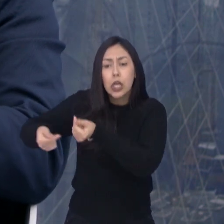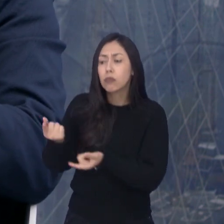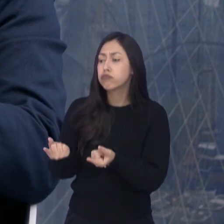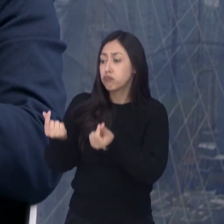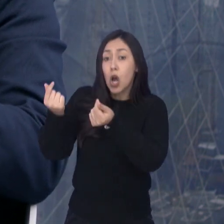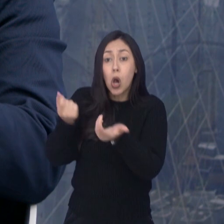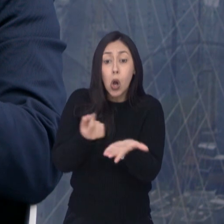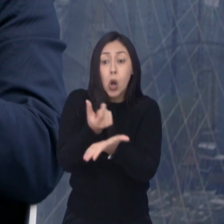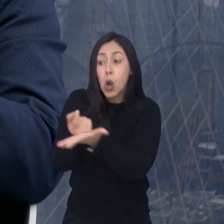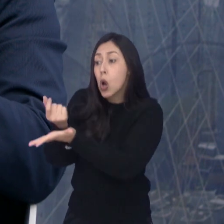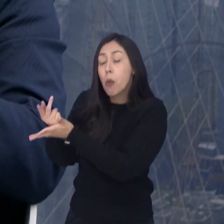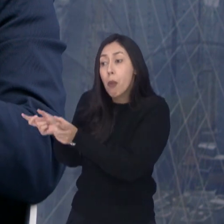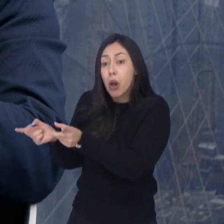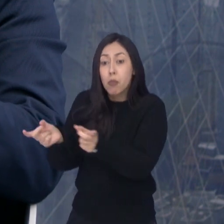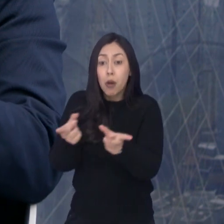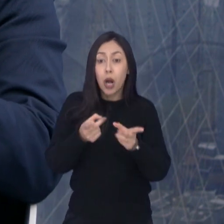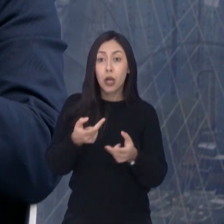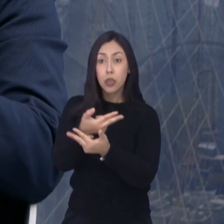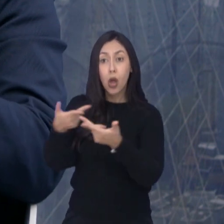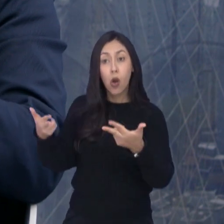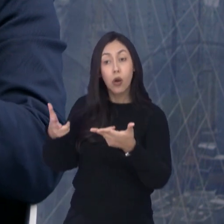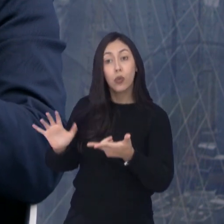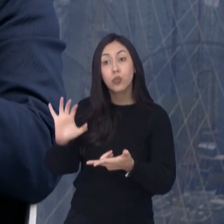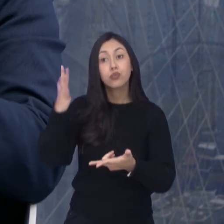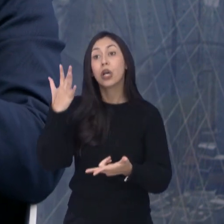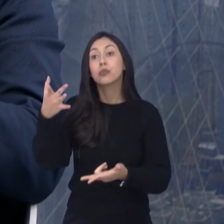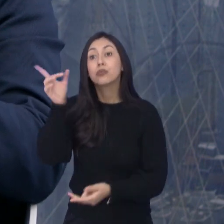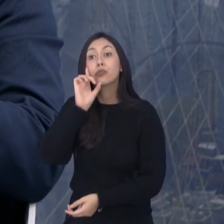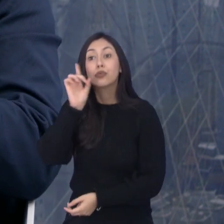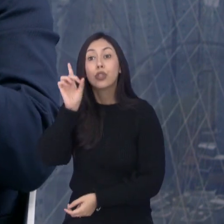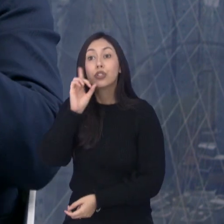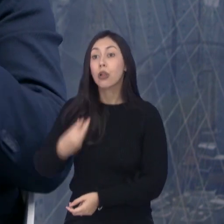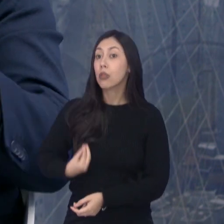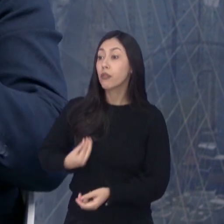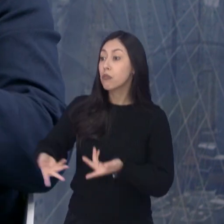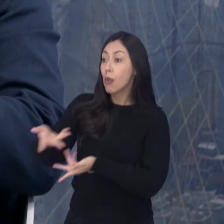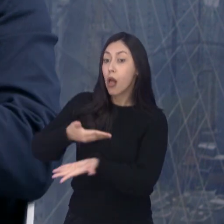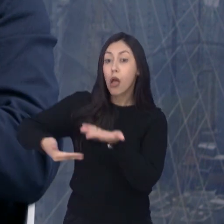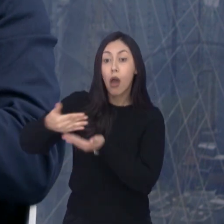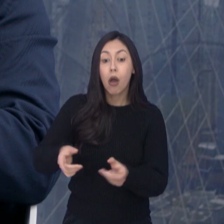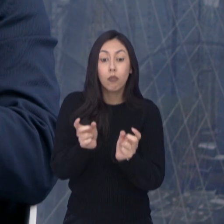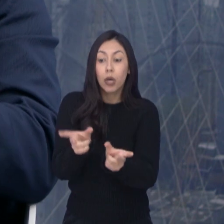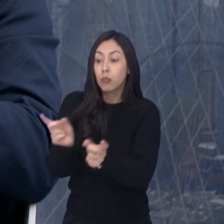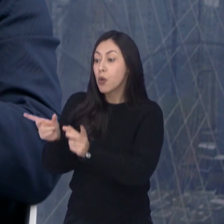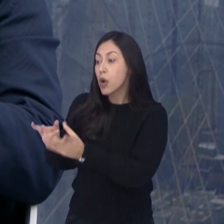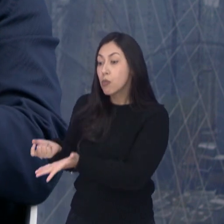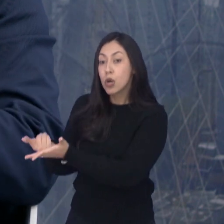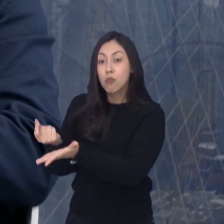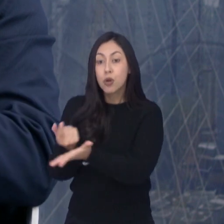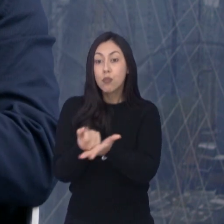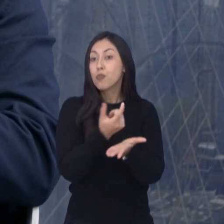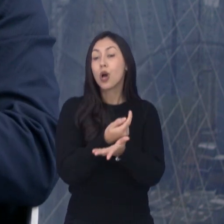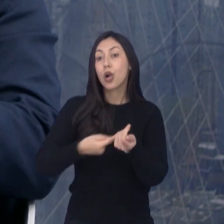consumo, tudo aquilo que acontece no dia a dia da vida das pessoas, nas trocas, nas compras, nas movimentações, e isso fala